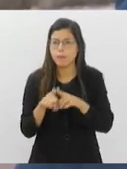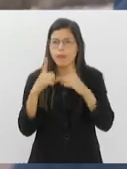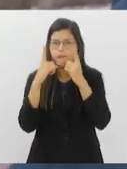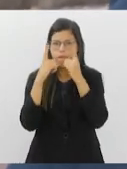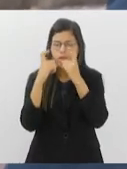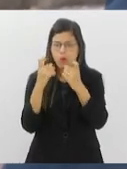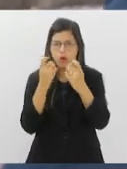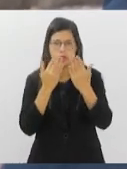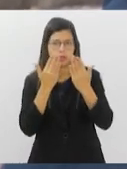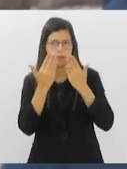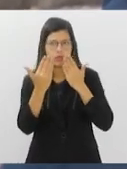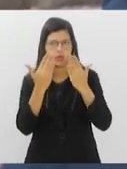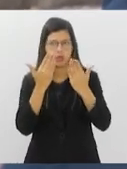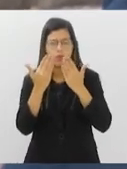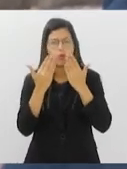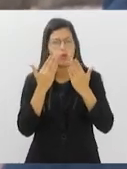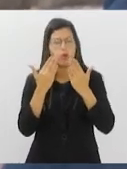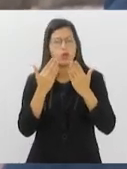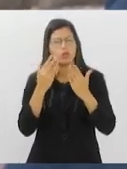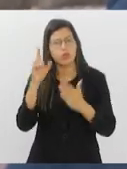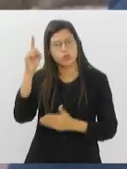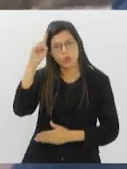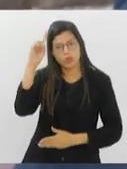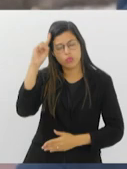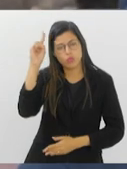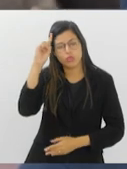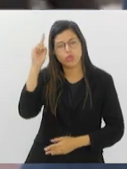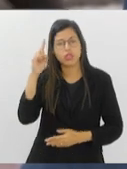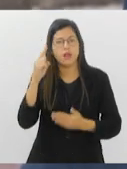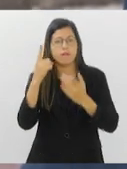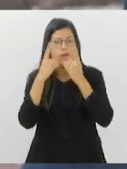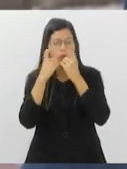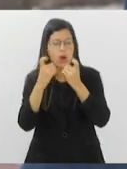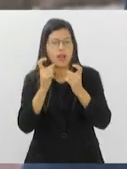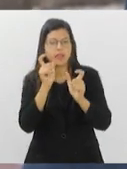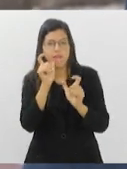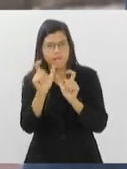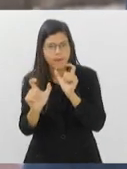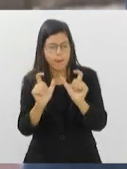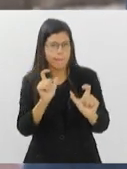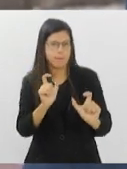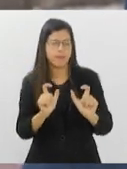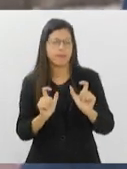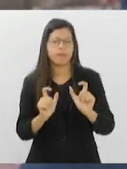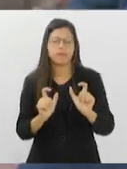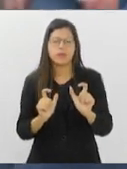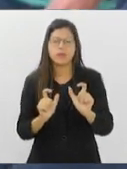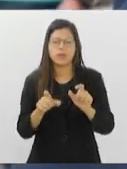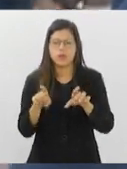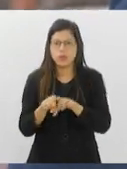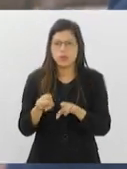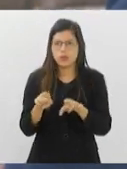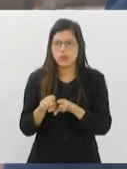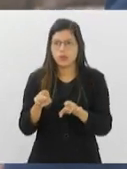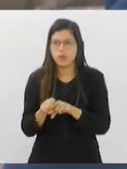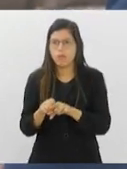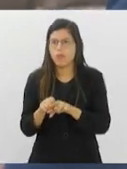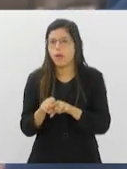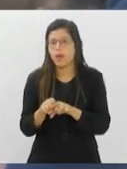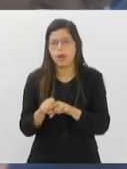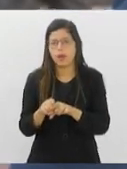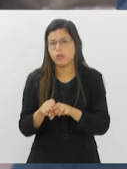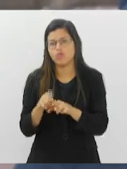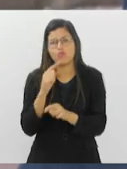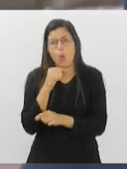grande, vivem diariamente violências verbais e submetidos a questões que muitas vezes não conseguem